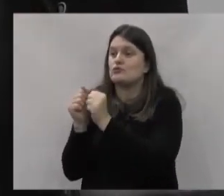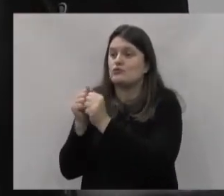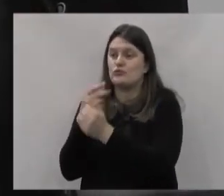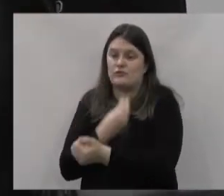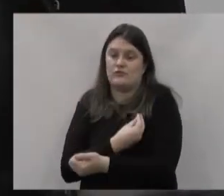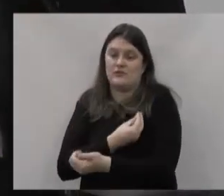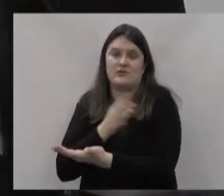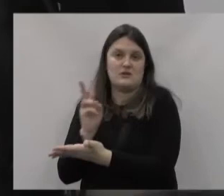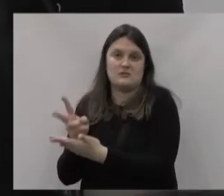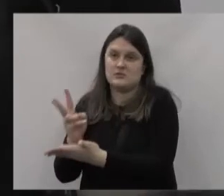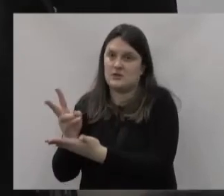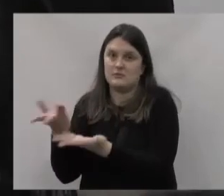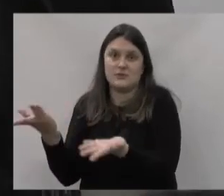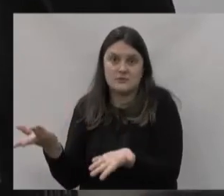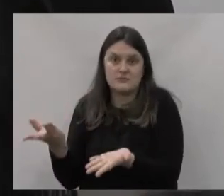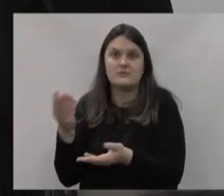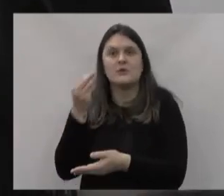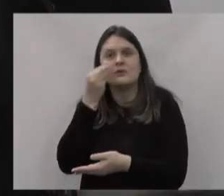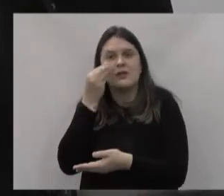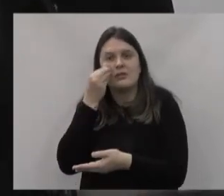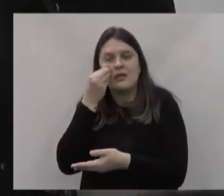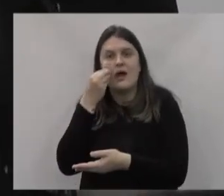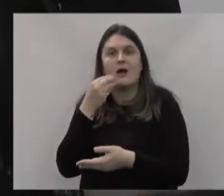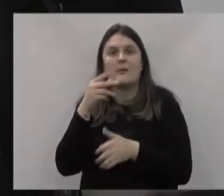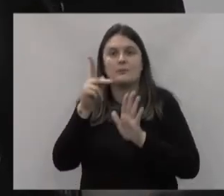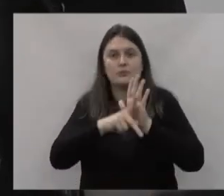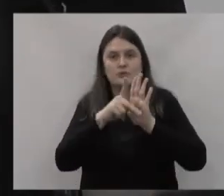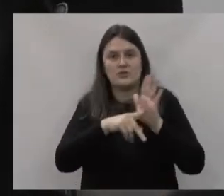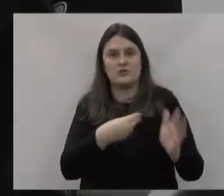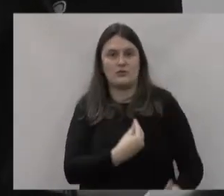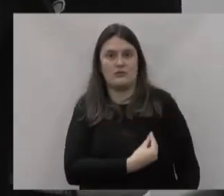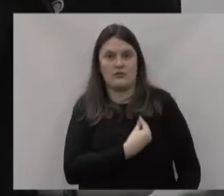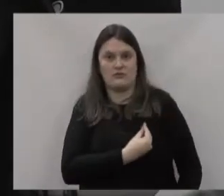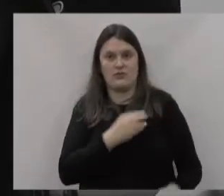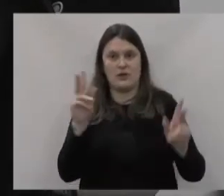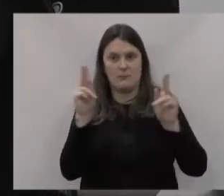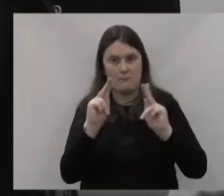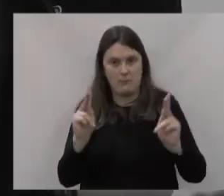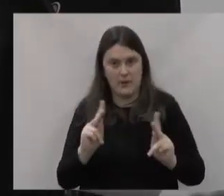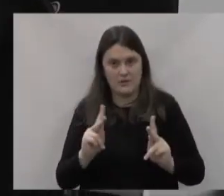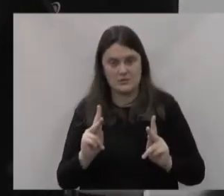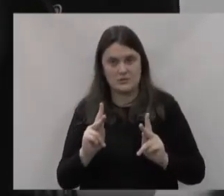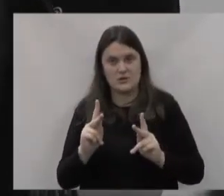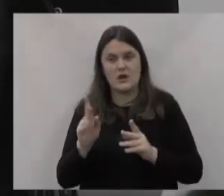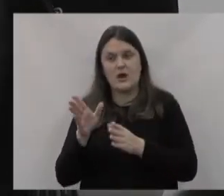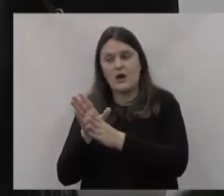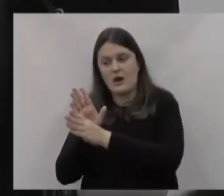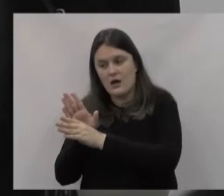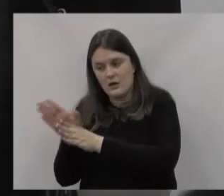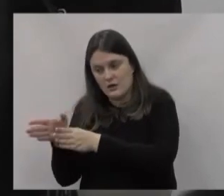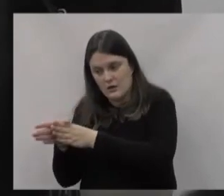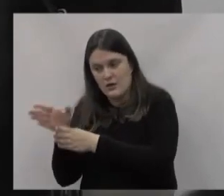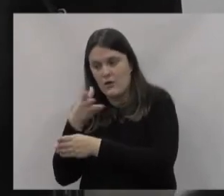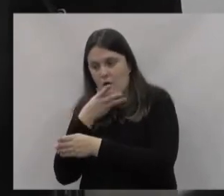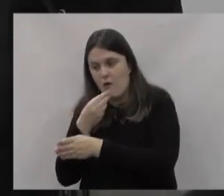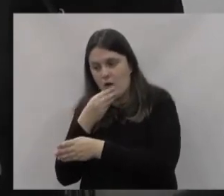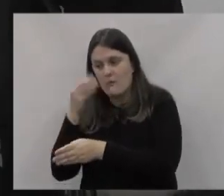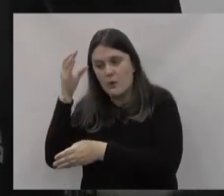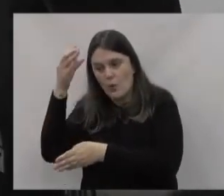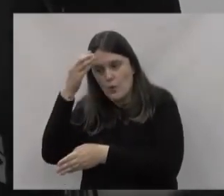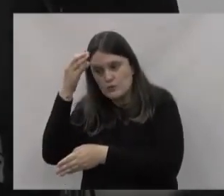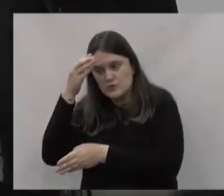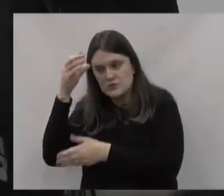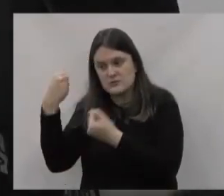família. Então, nós tentamos, por meio do Viva em Paz, fazer esse acolhimento desse agressor e também trabalhar a questão da